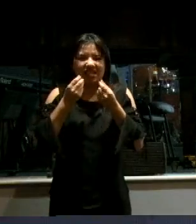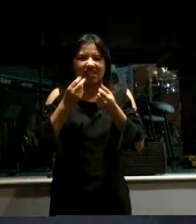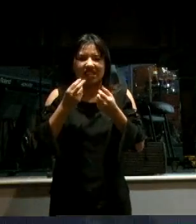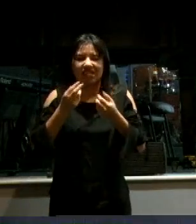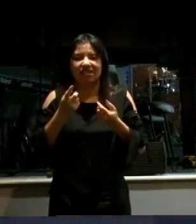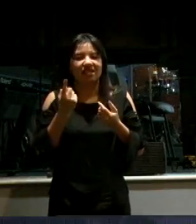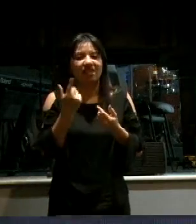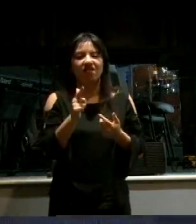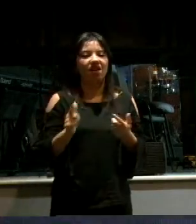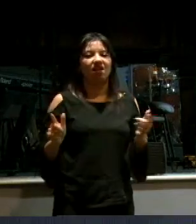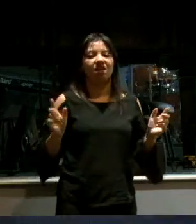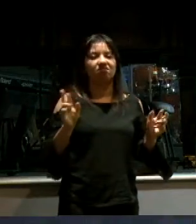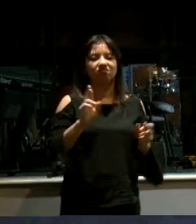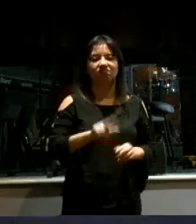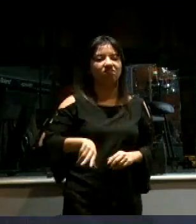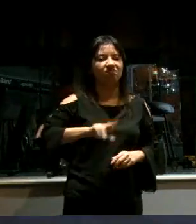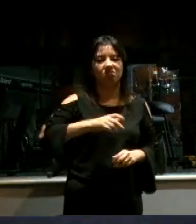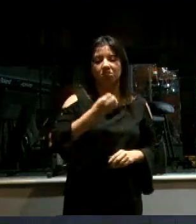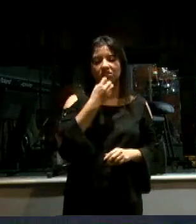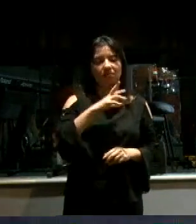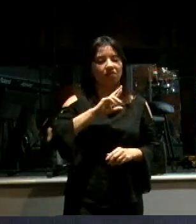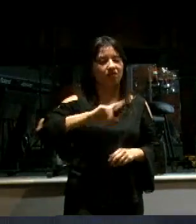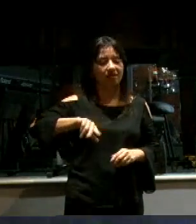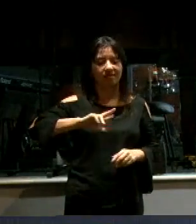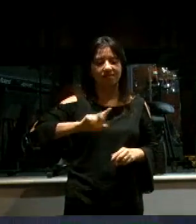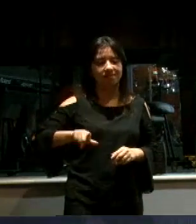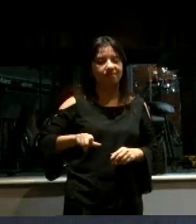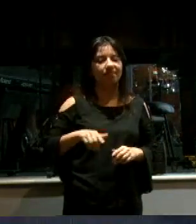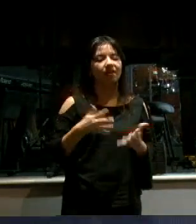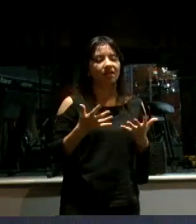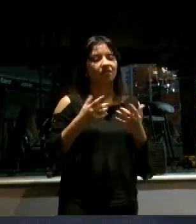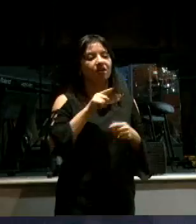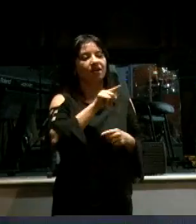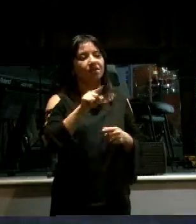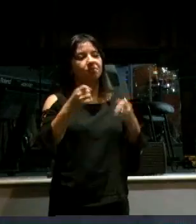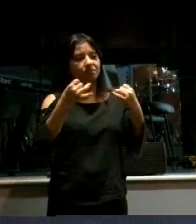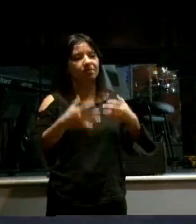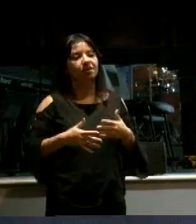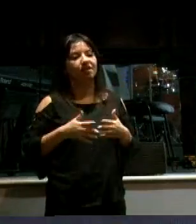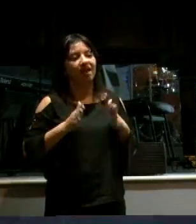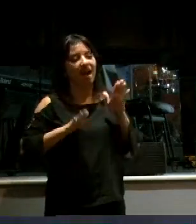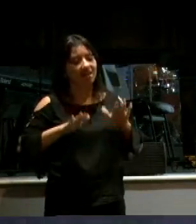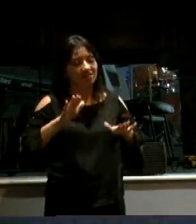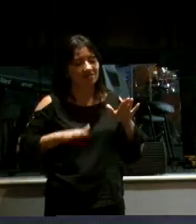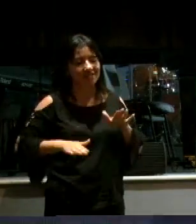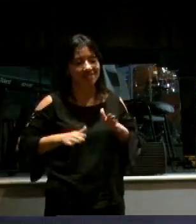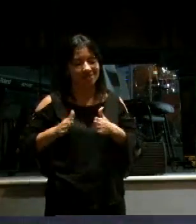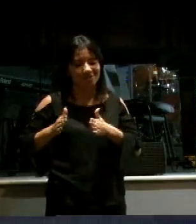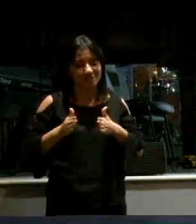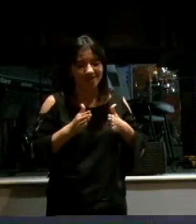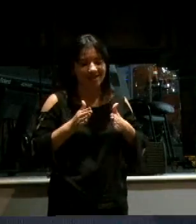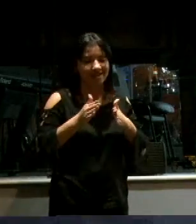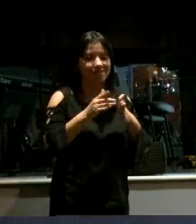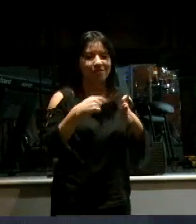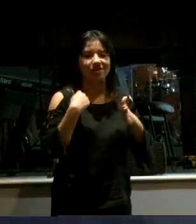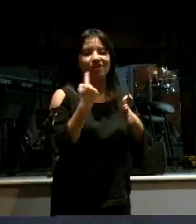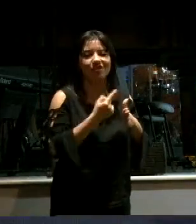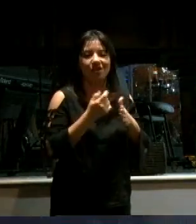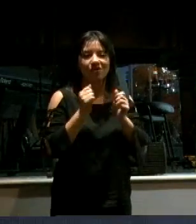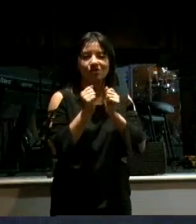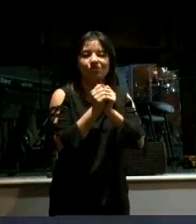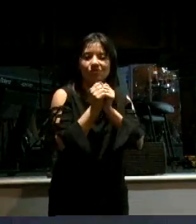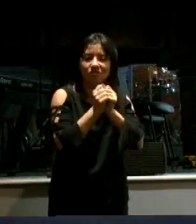vezes, na caminhada que nós temos com Deus, na direção do Espírito Santo nas nossas